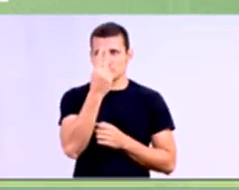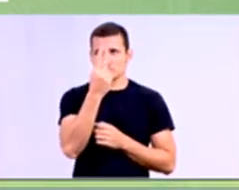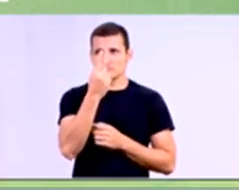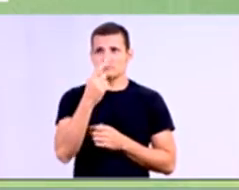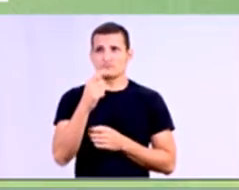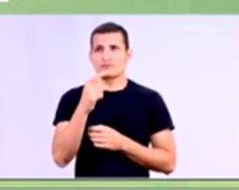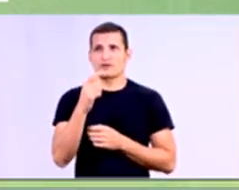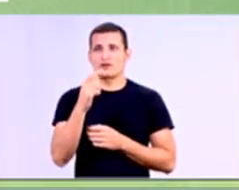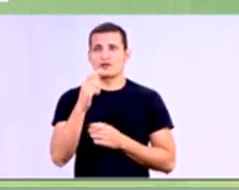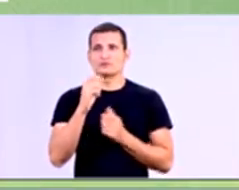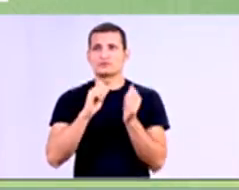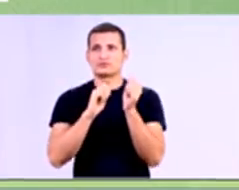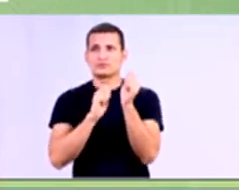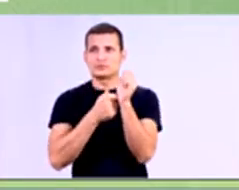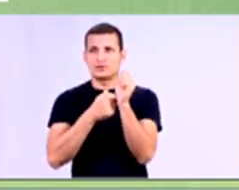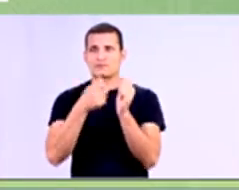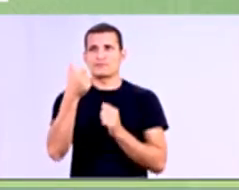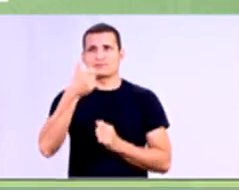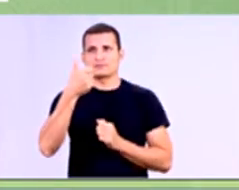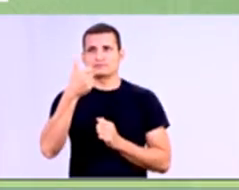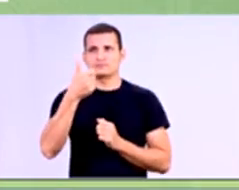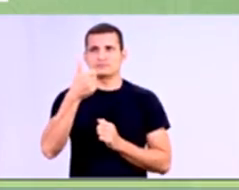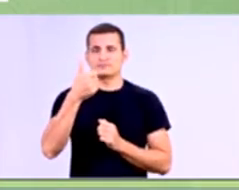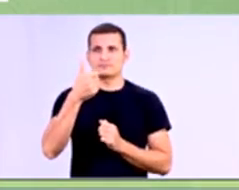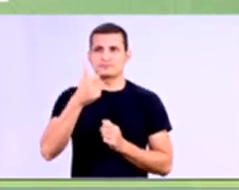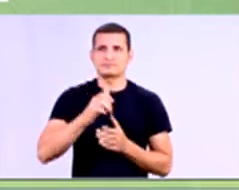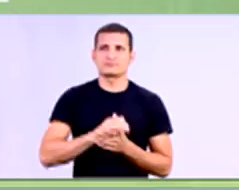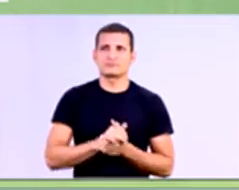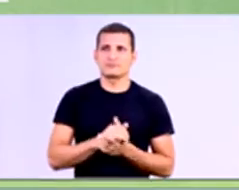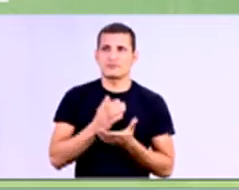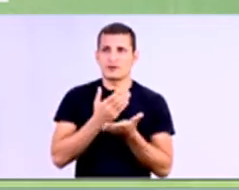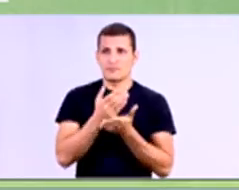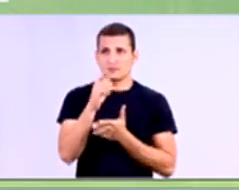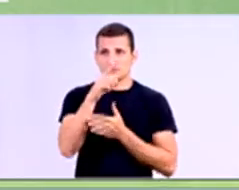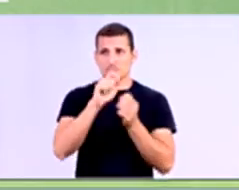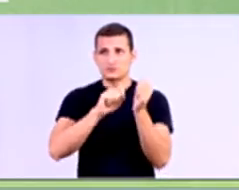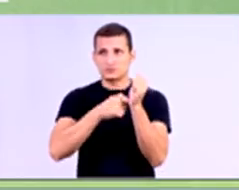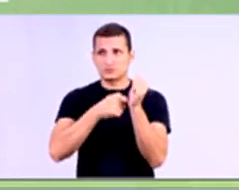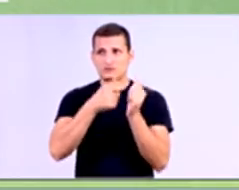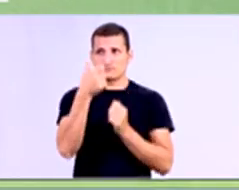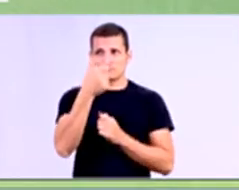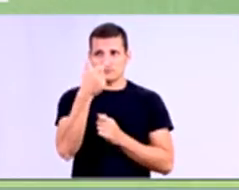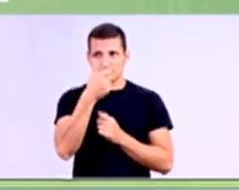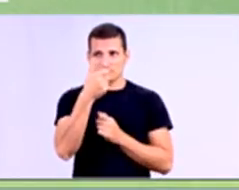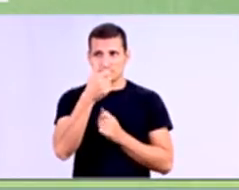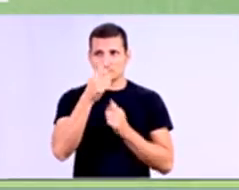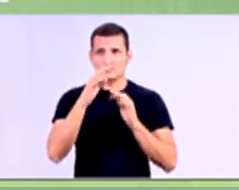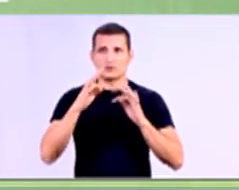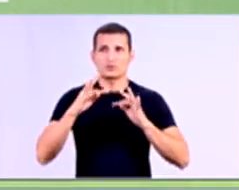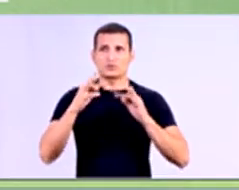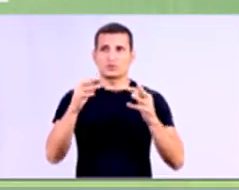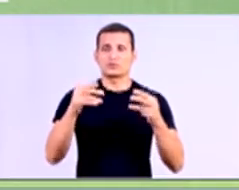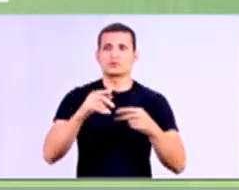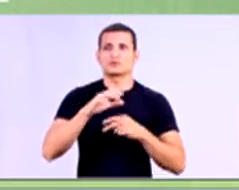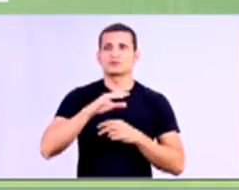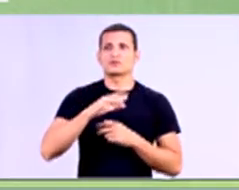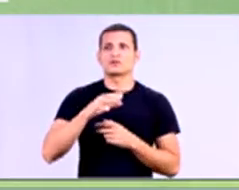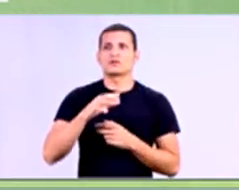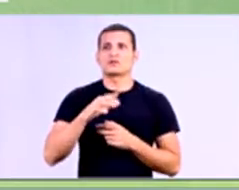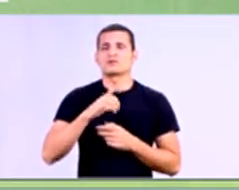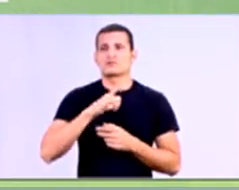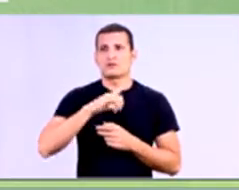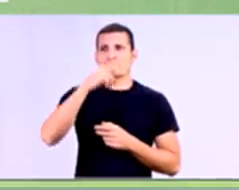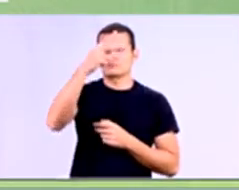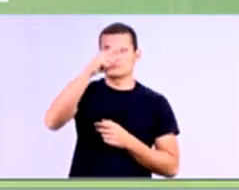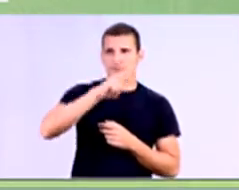chave primária, tá? A partir dessa chave primária, todas as outras entidades herdam